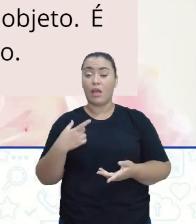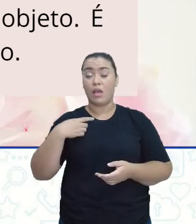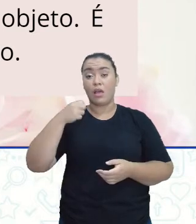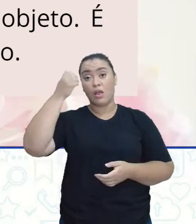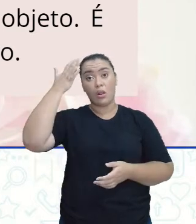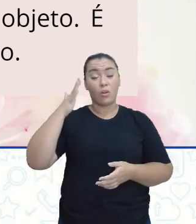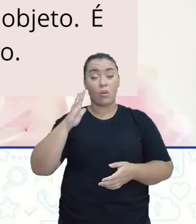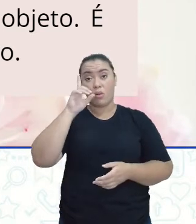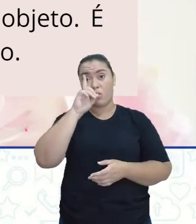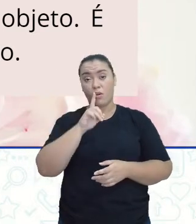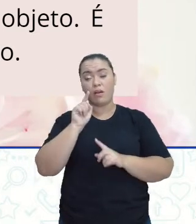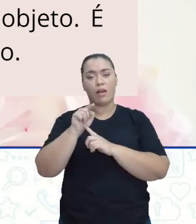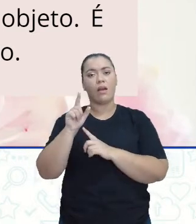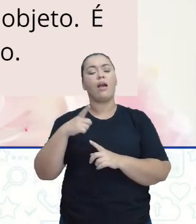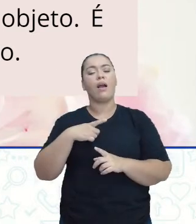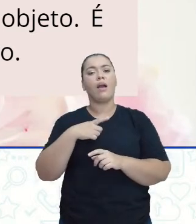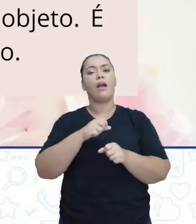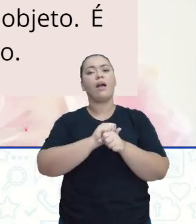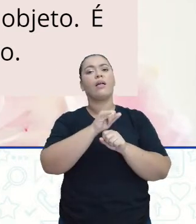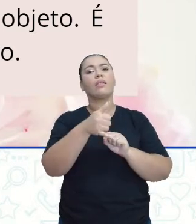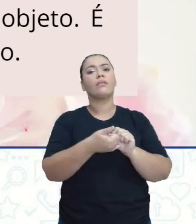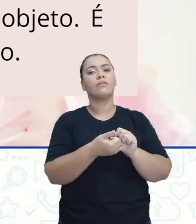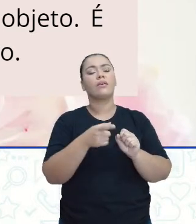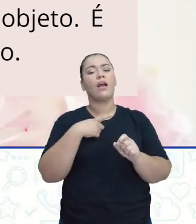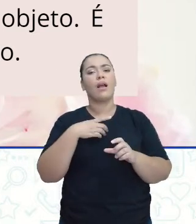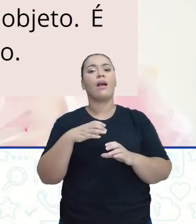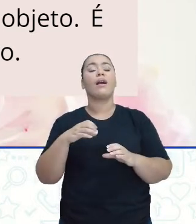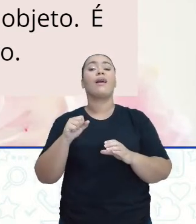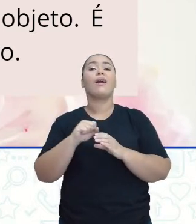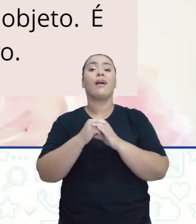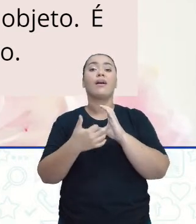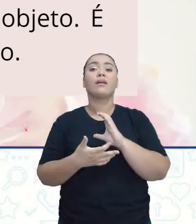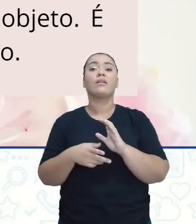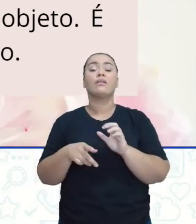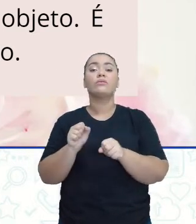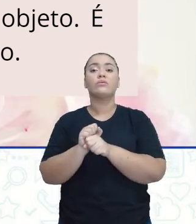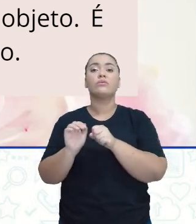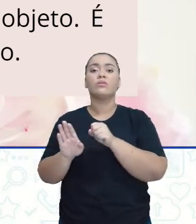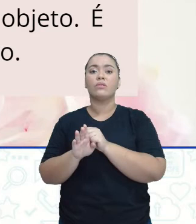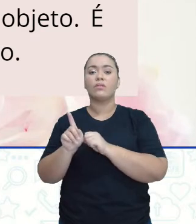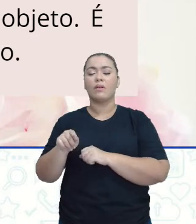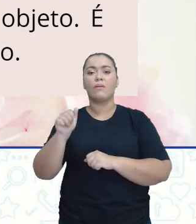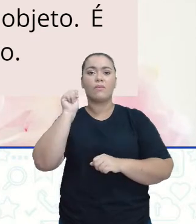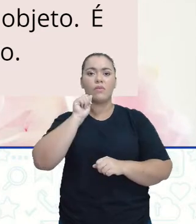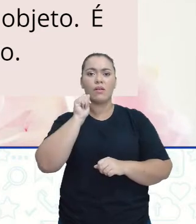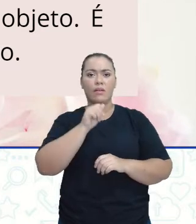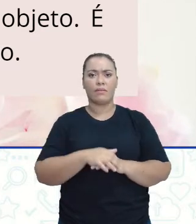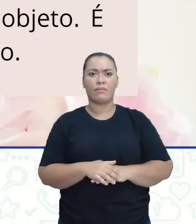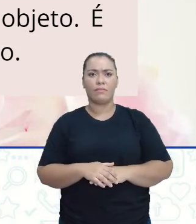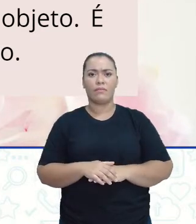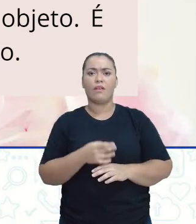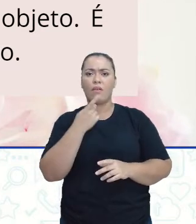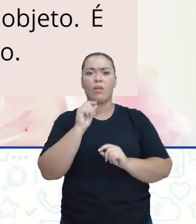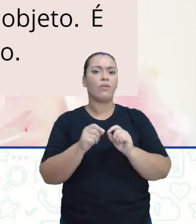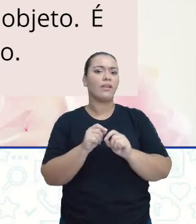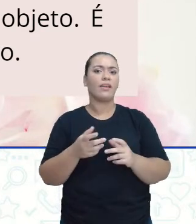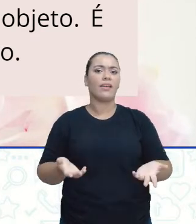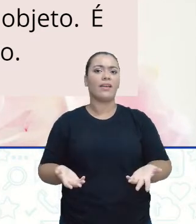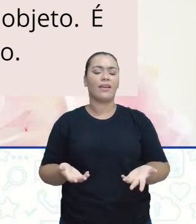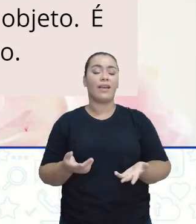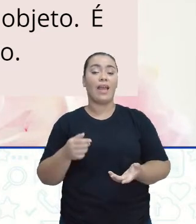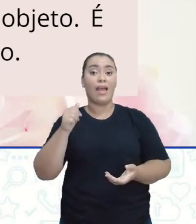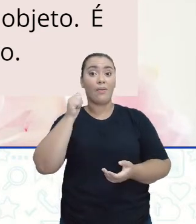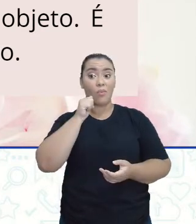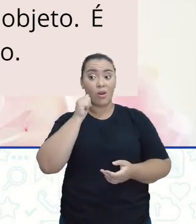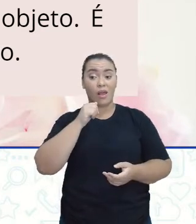adjetivo que está fazendo o quê? Caracterizando mulher. Mas se eu digo a loira entrou na farmácia, aqui não é mais